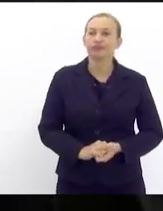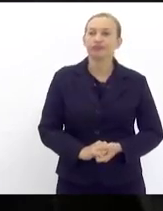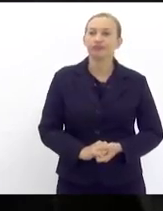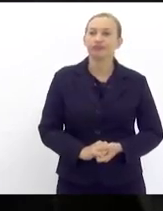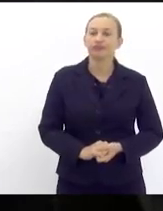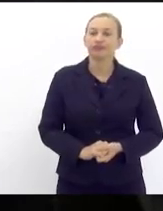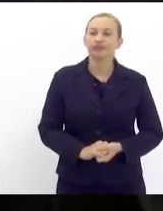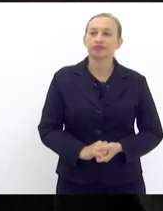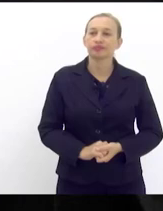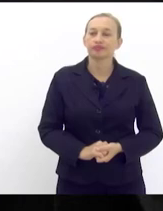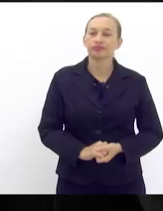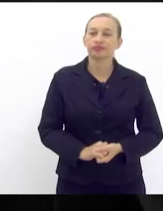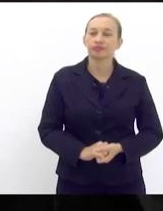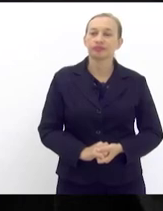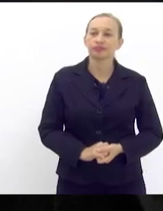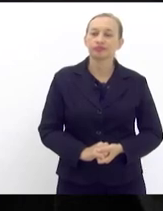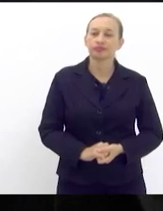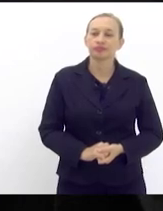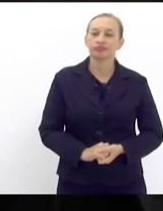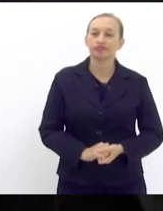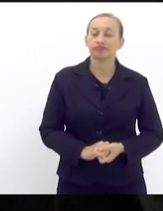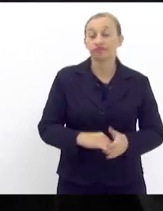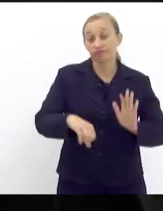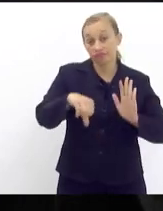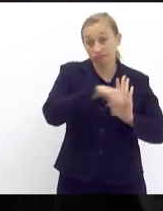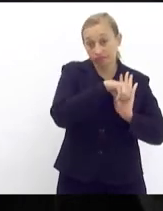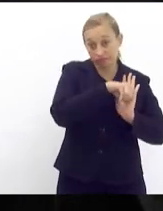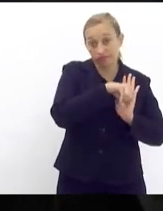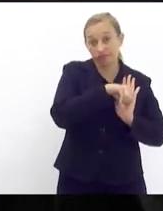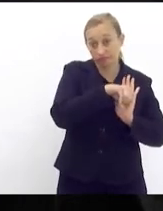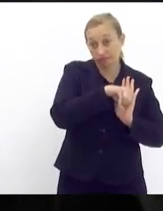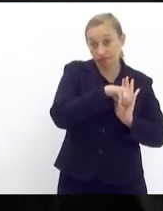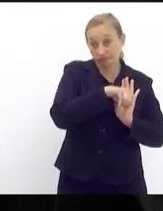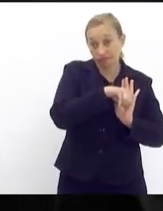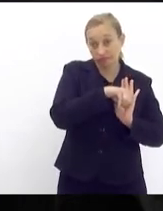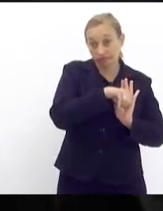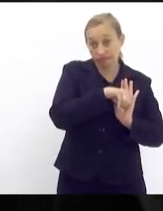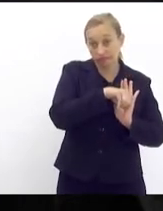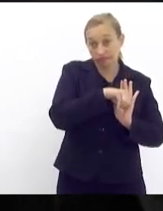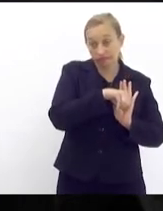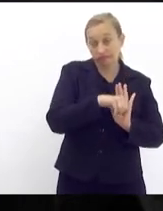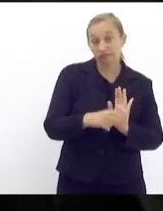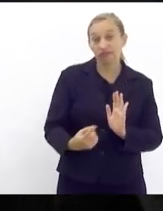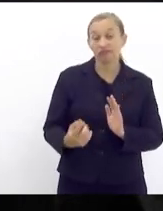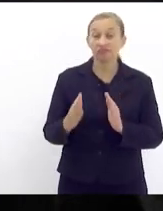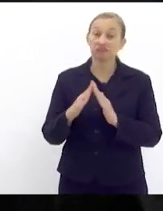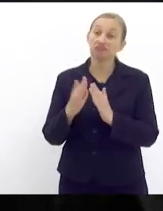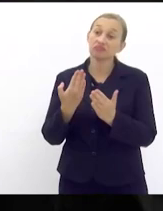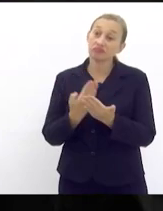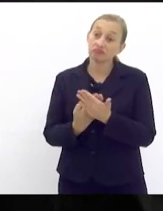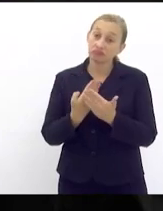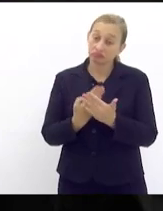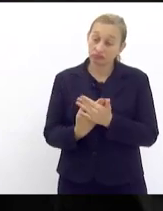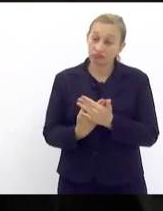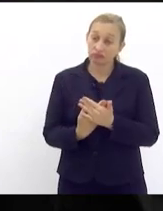com o crime a vida em uma escola